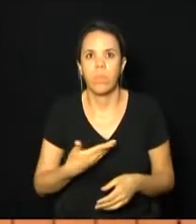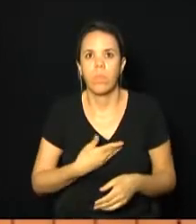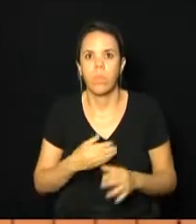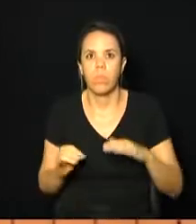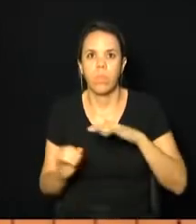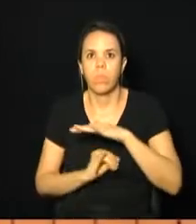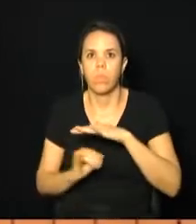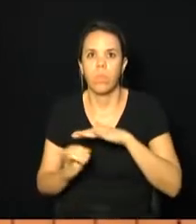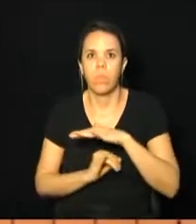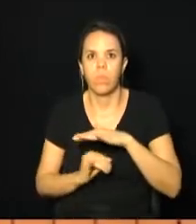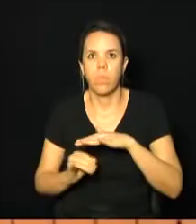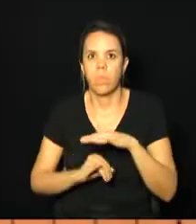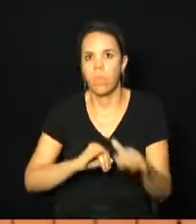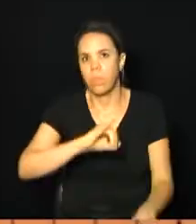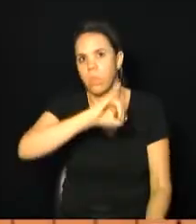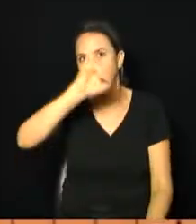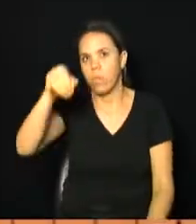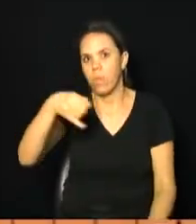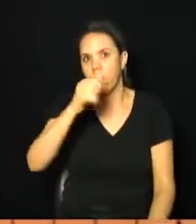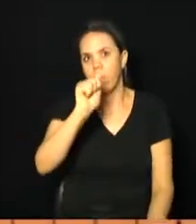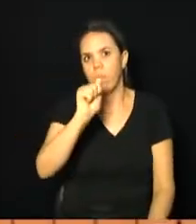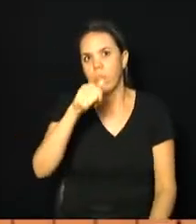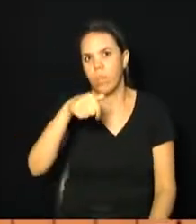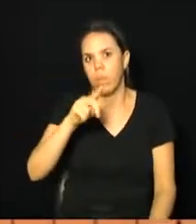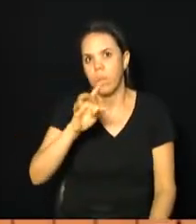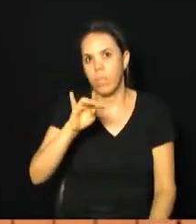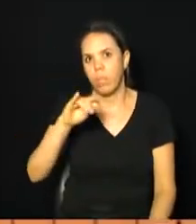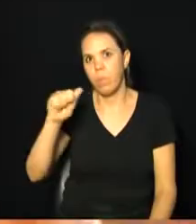ONG Jaguatibaia.